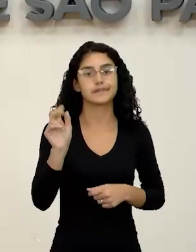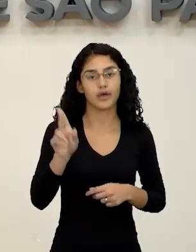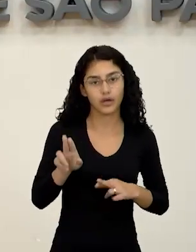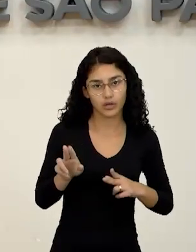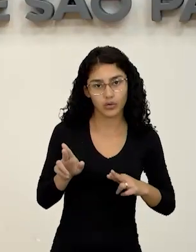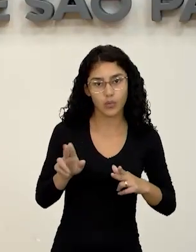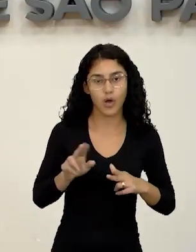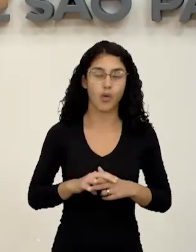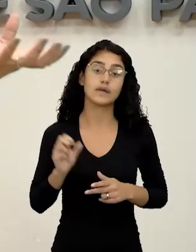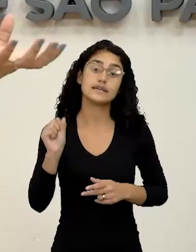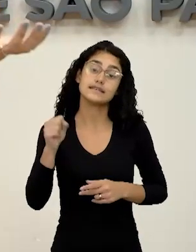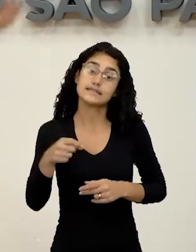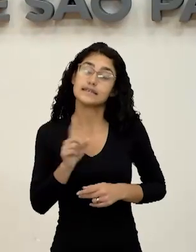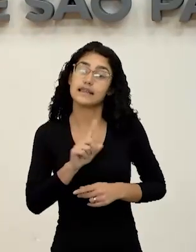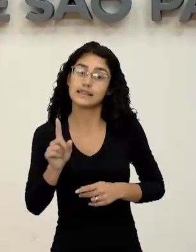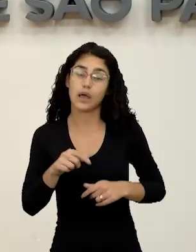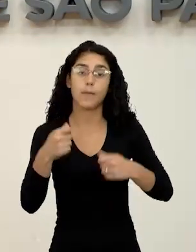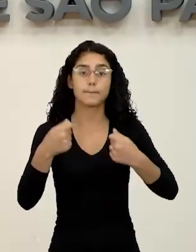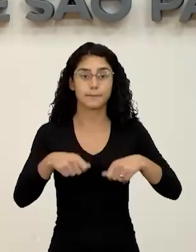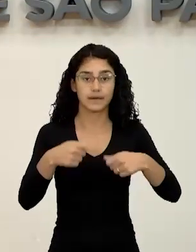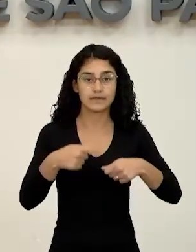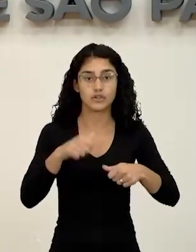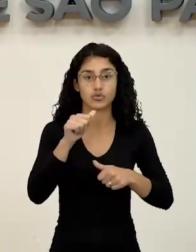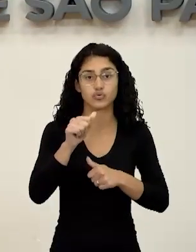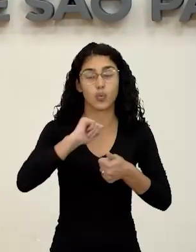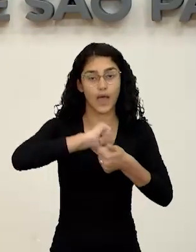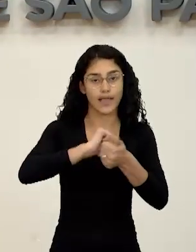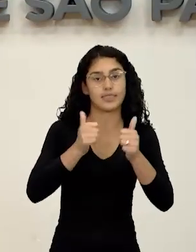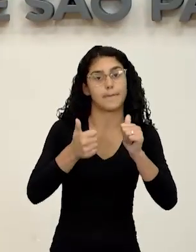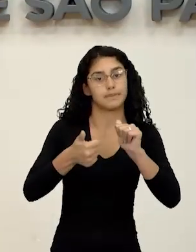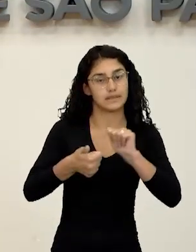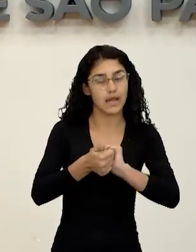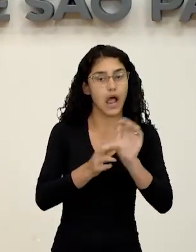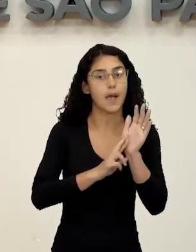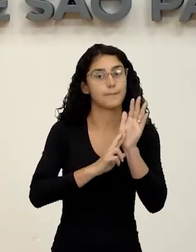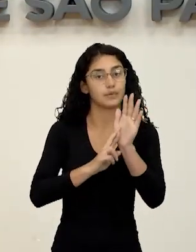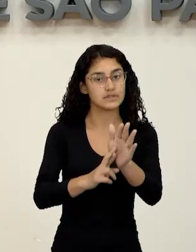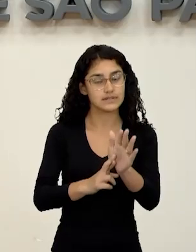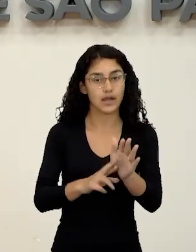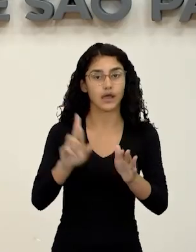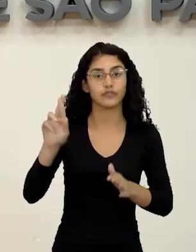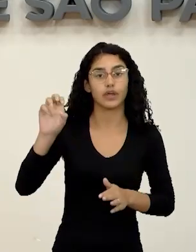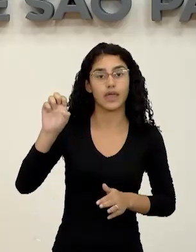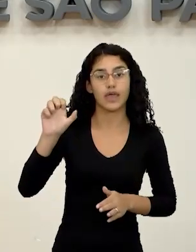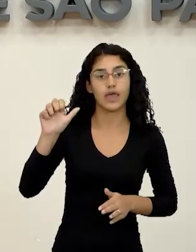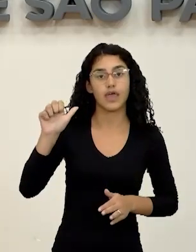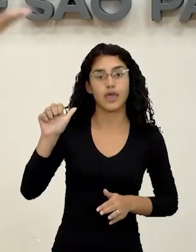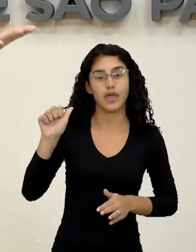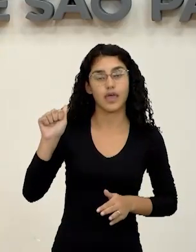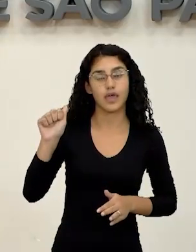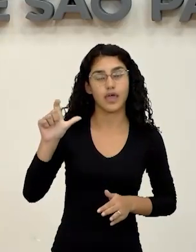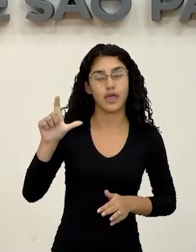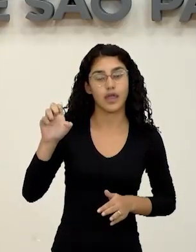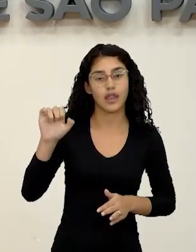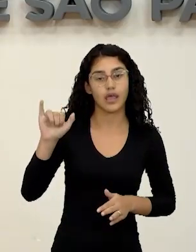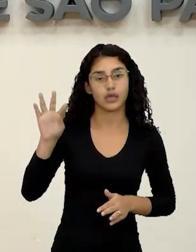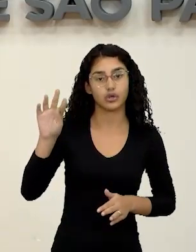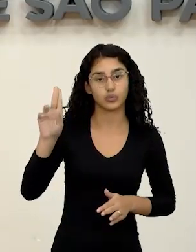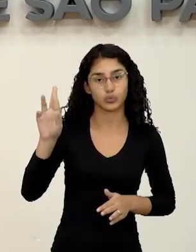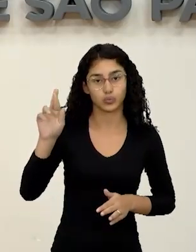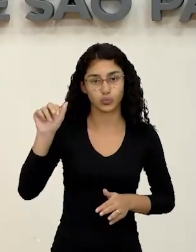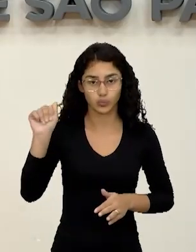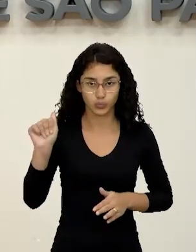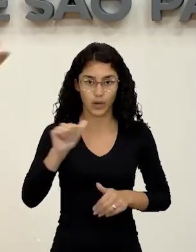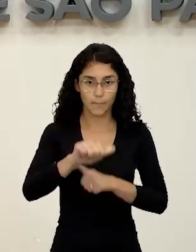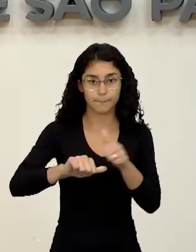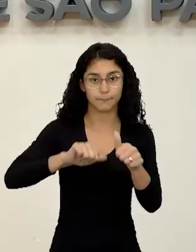determinar que foi uma releitura, que foi porque é uma obra de direitos autorais que